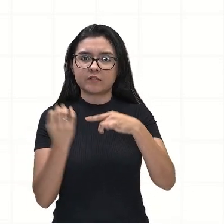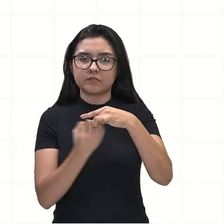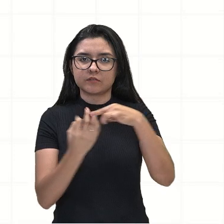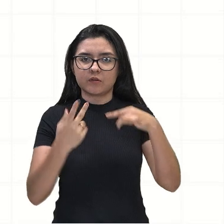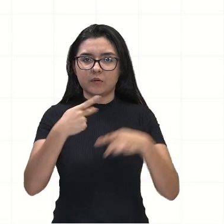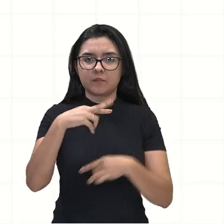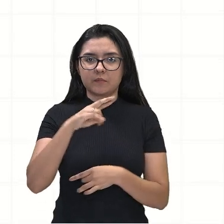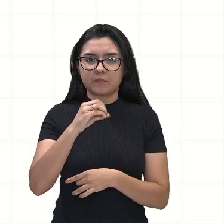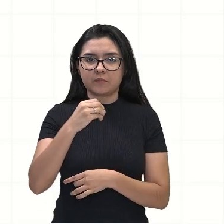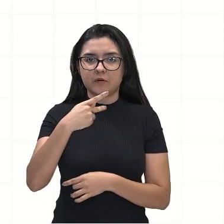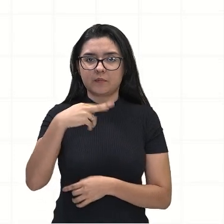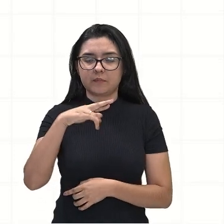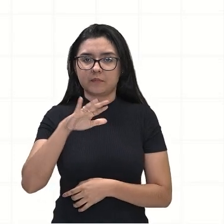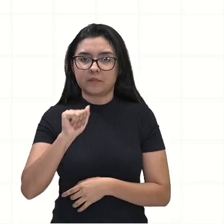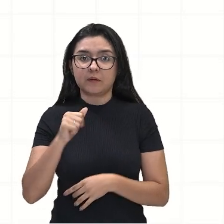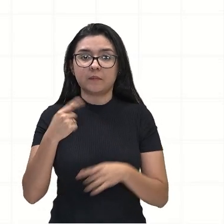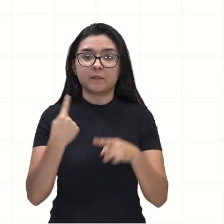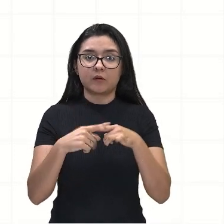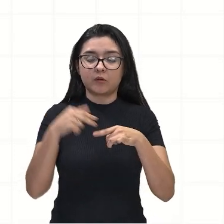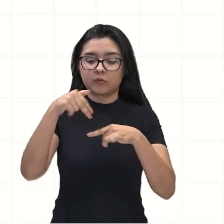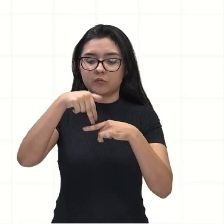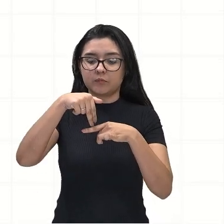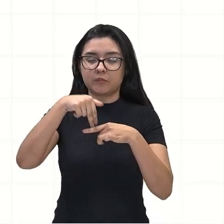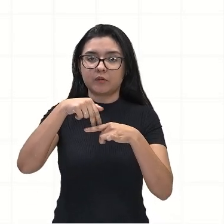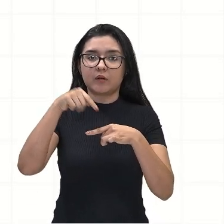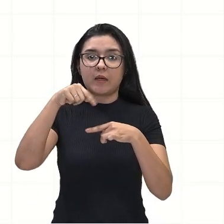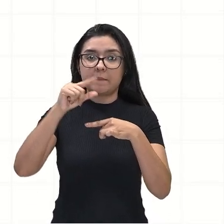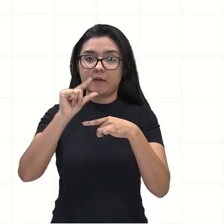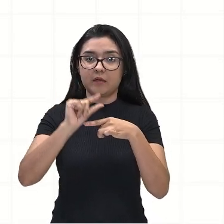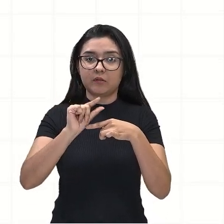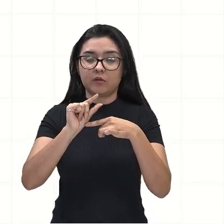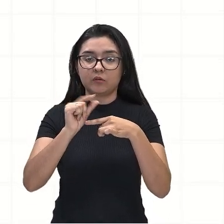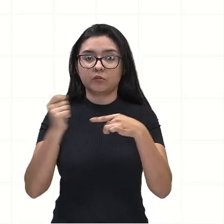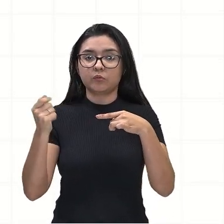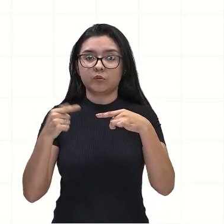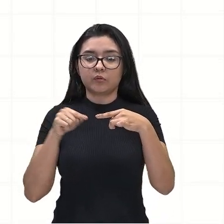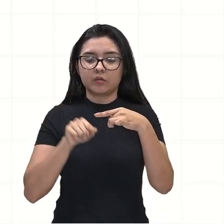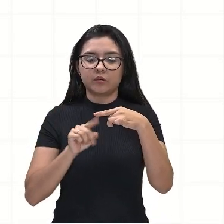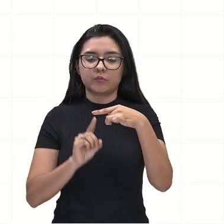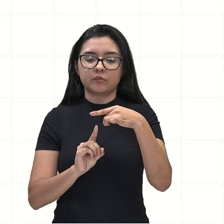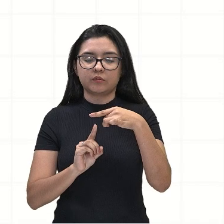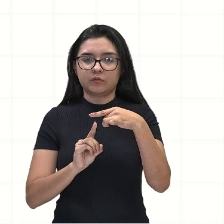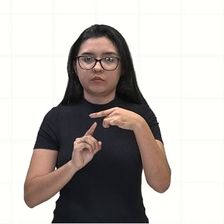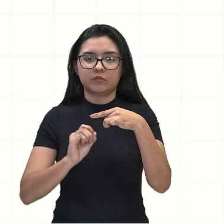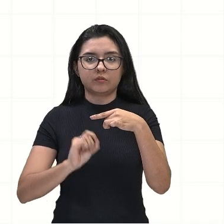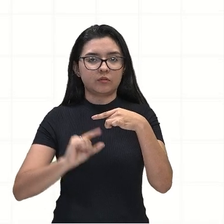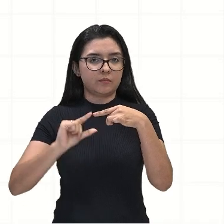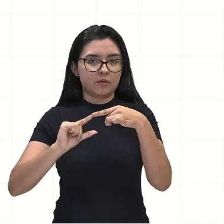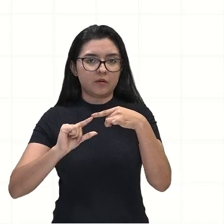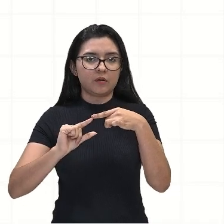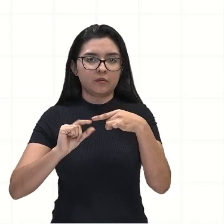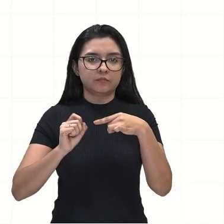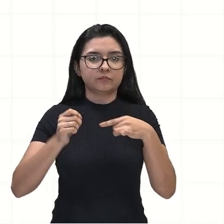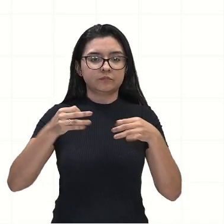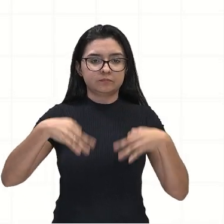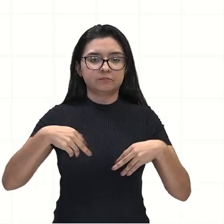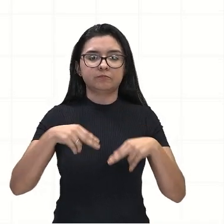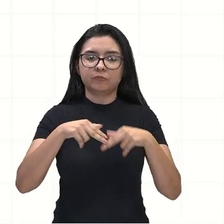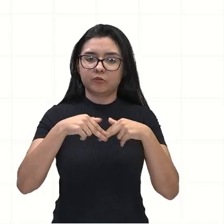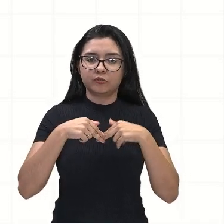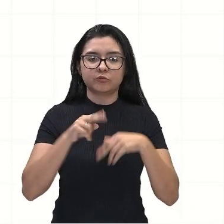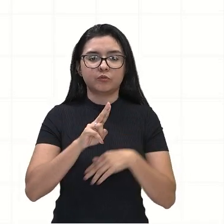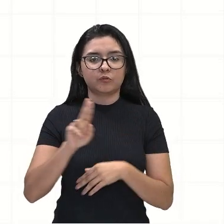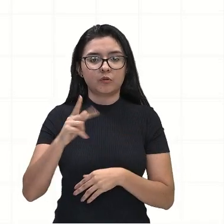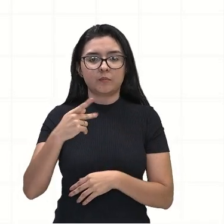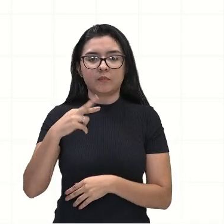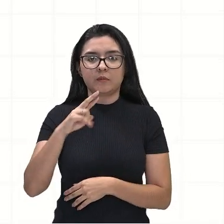Porque o numerador, ele é menor do que o denominador. Por isso, ela